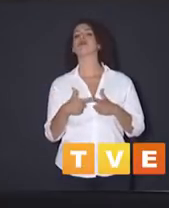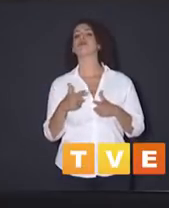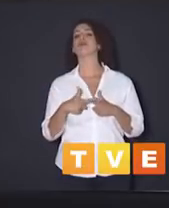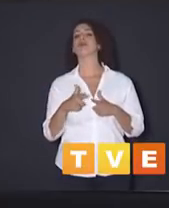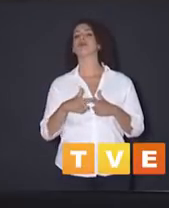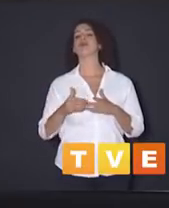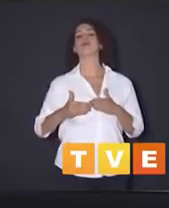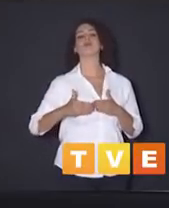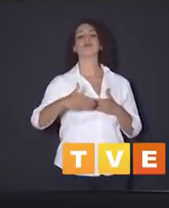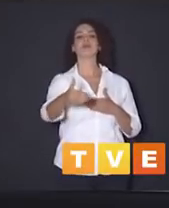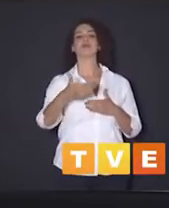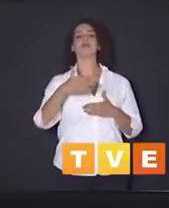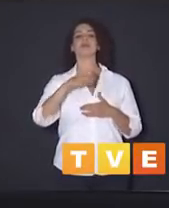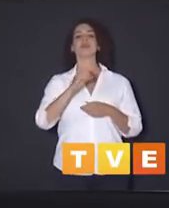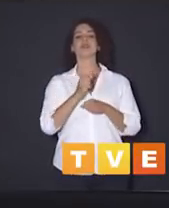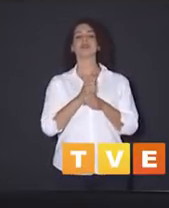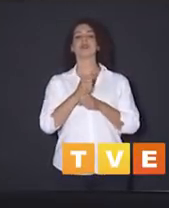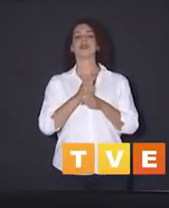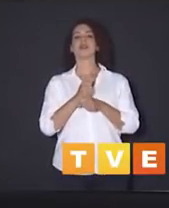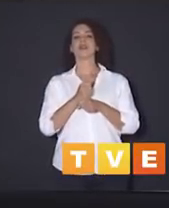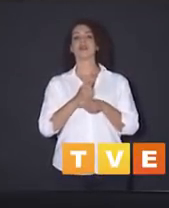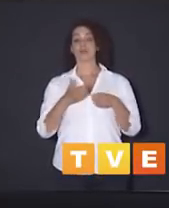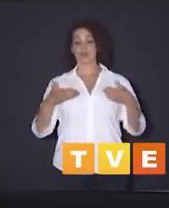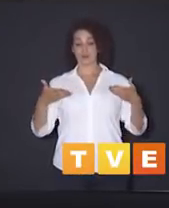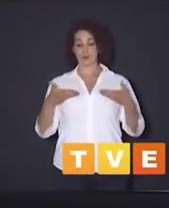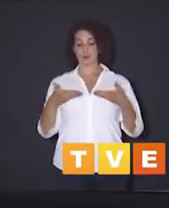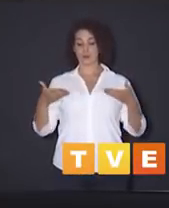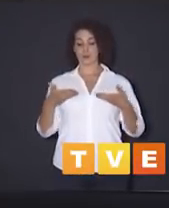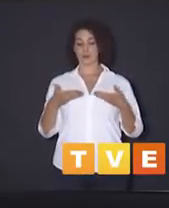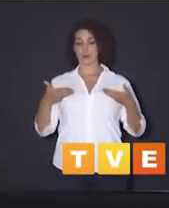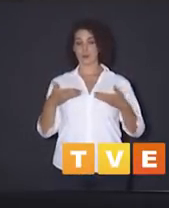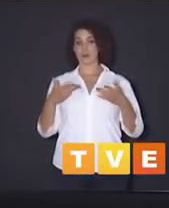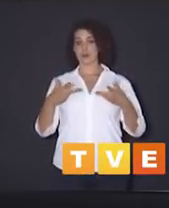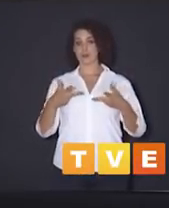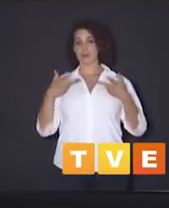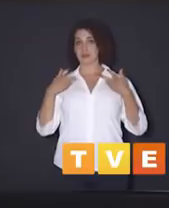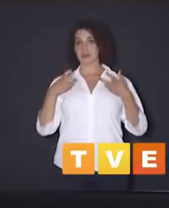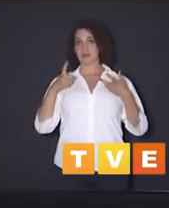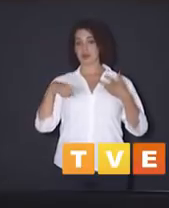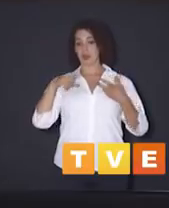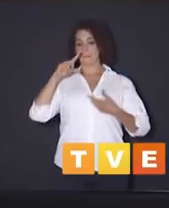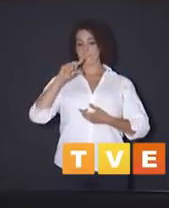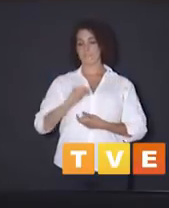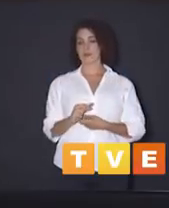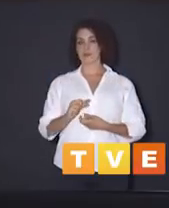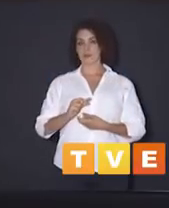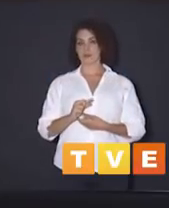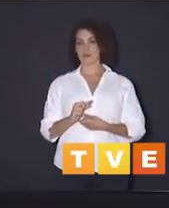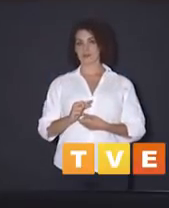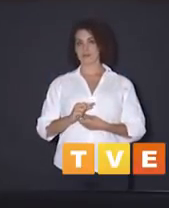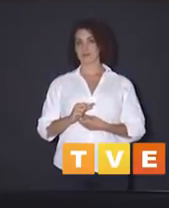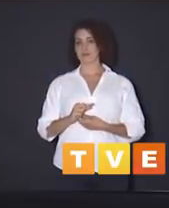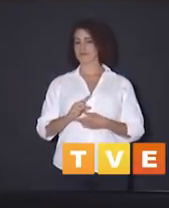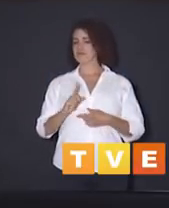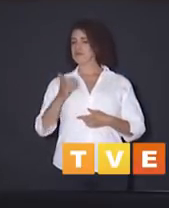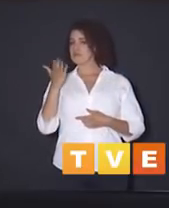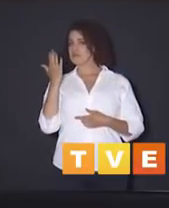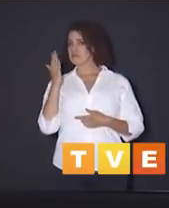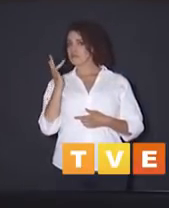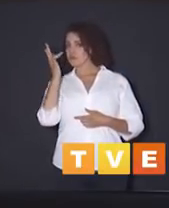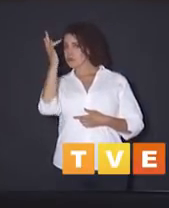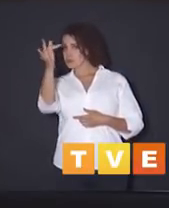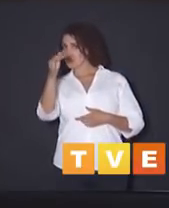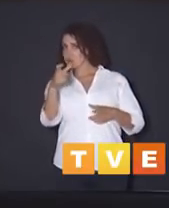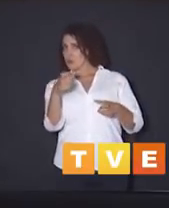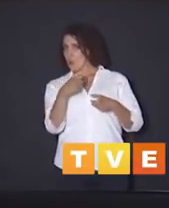do que hoje se qualifica os yo se auto-denomina minoria existiram minorias